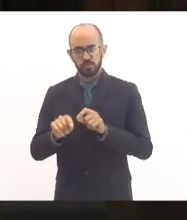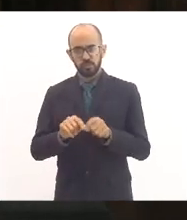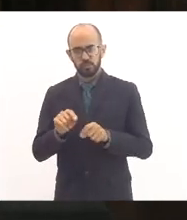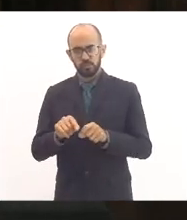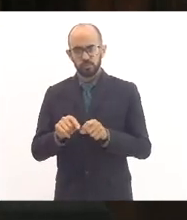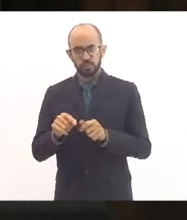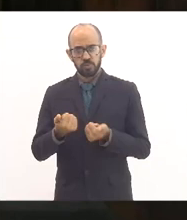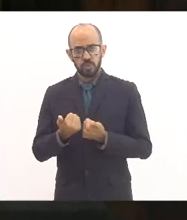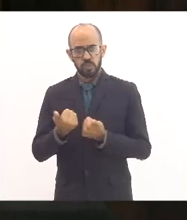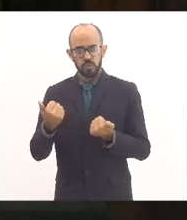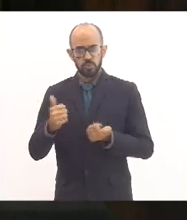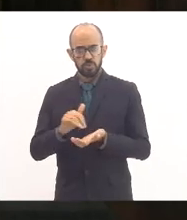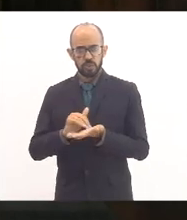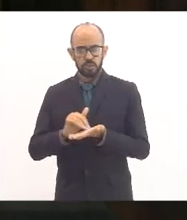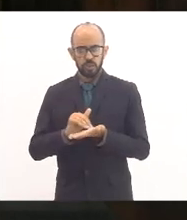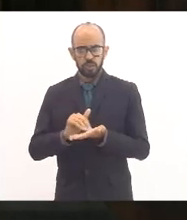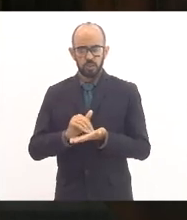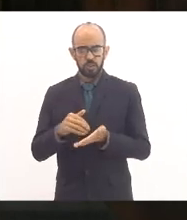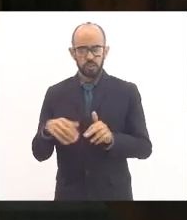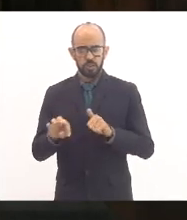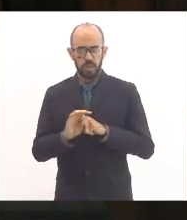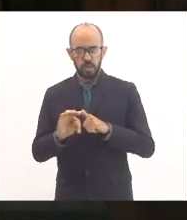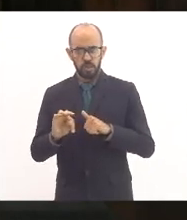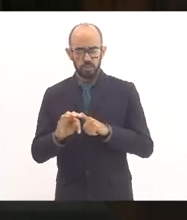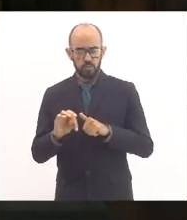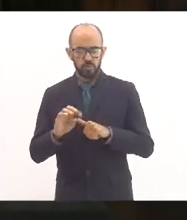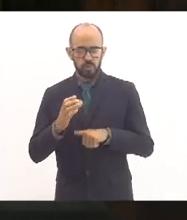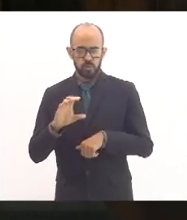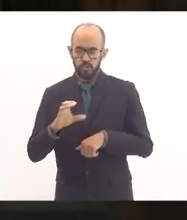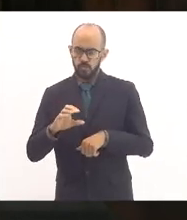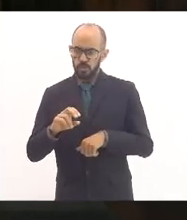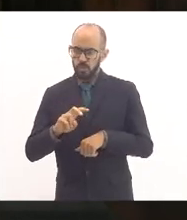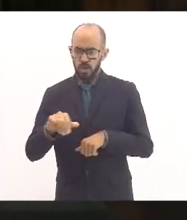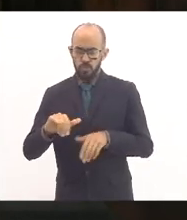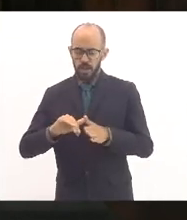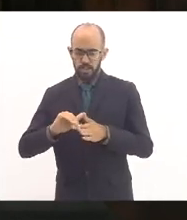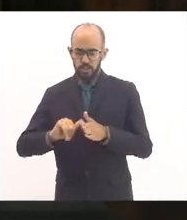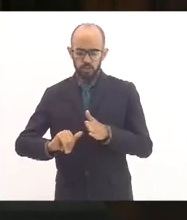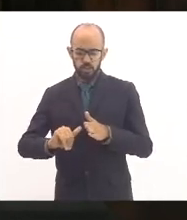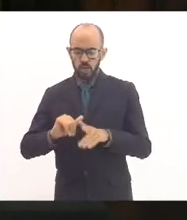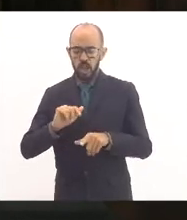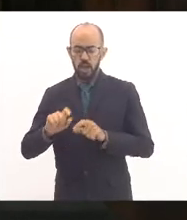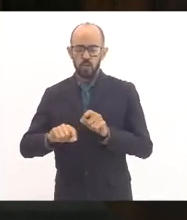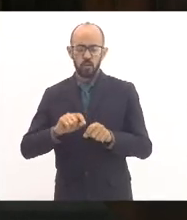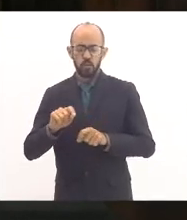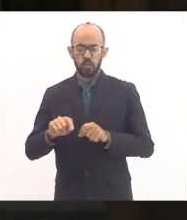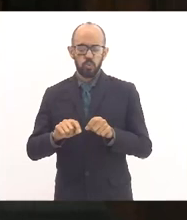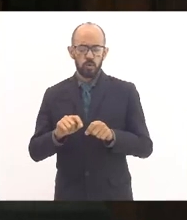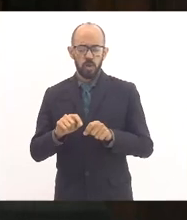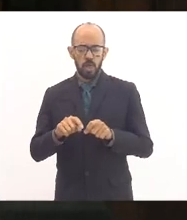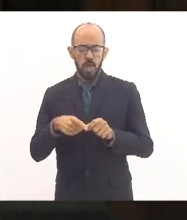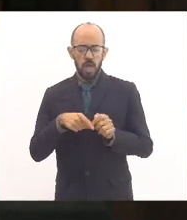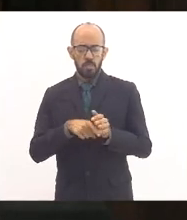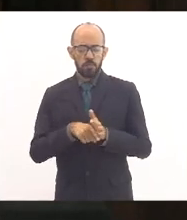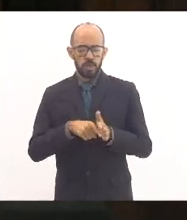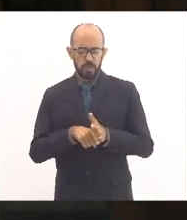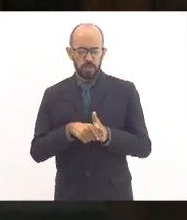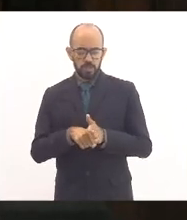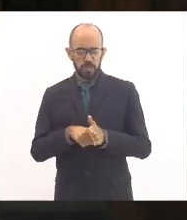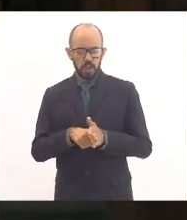Superintendência de polícia técnico-científica o Ceará né vale a pena que dizer não tirar a a perícia